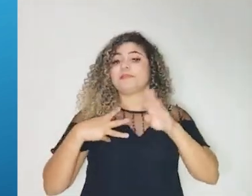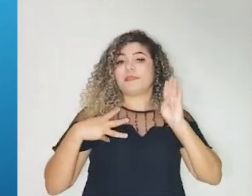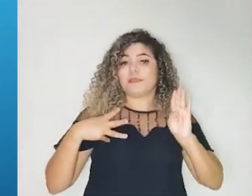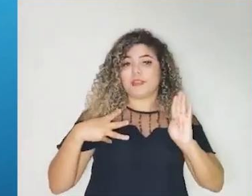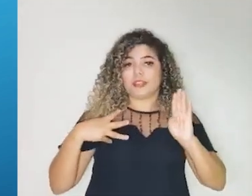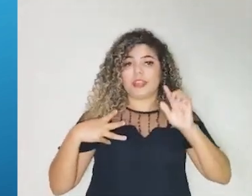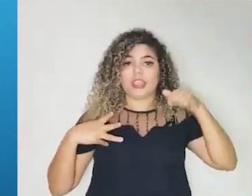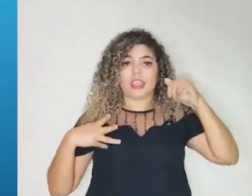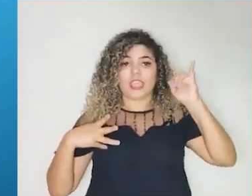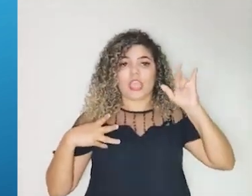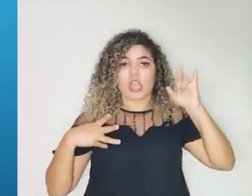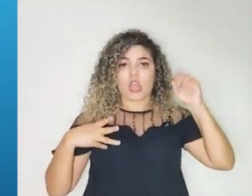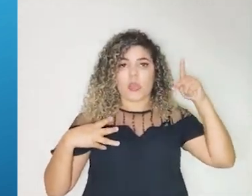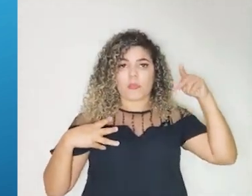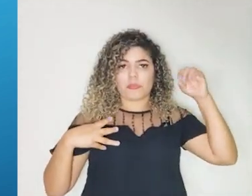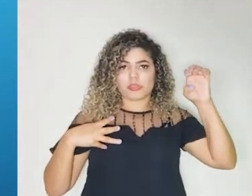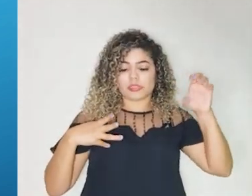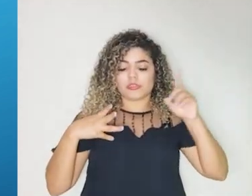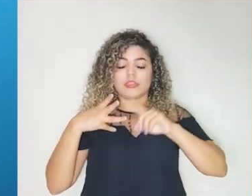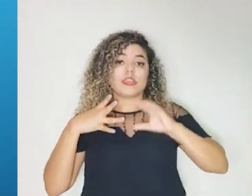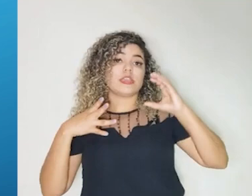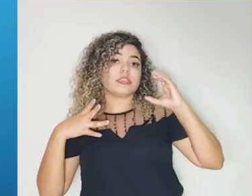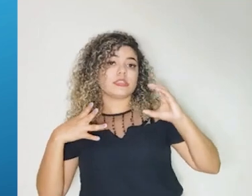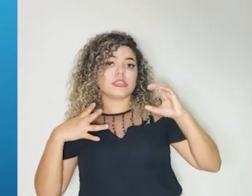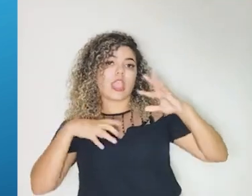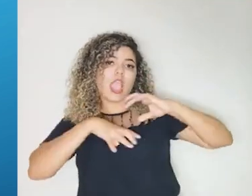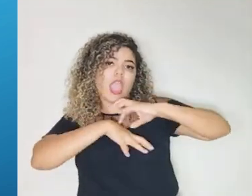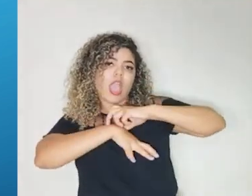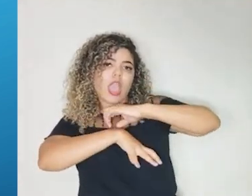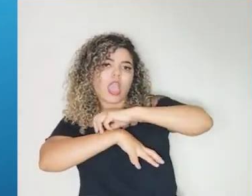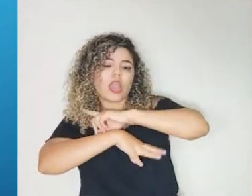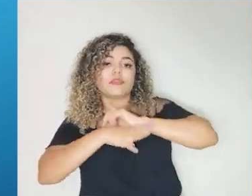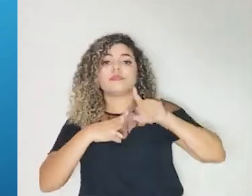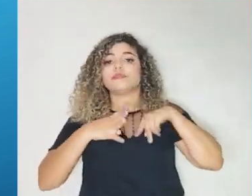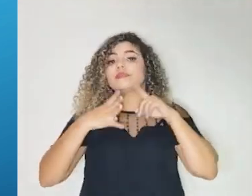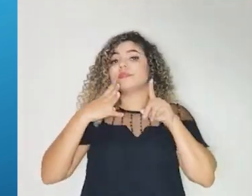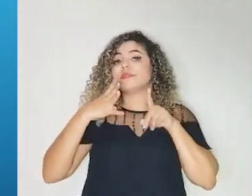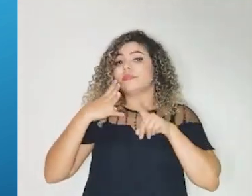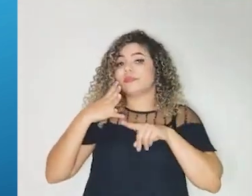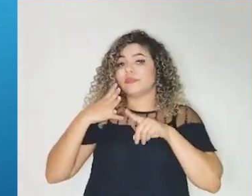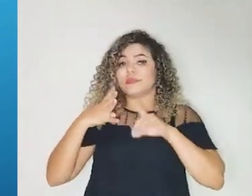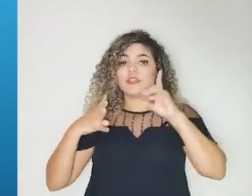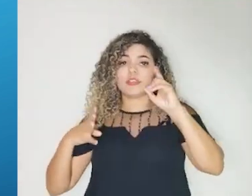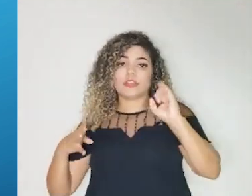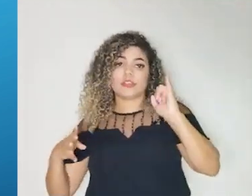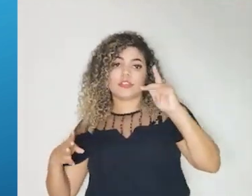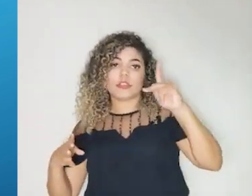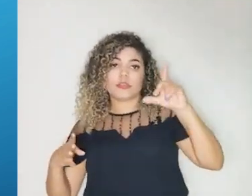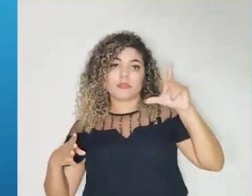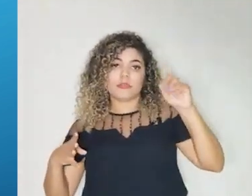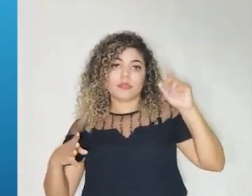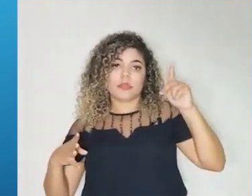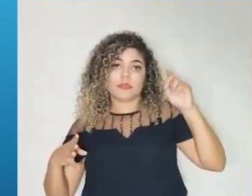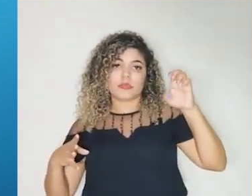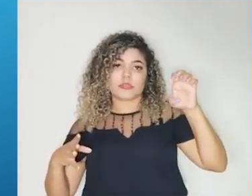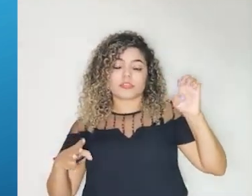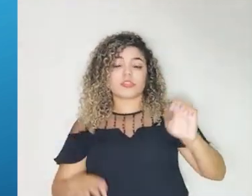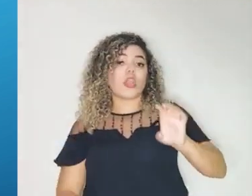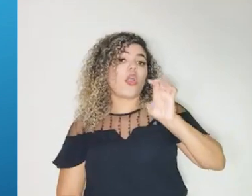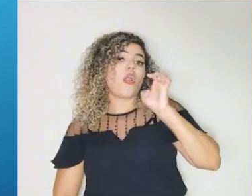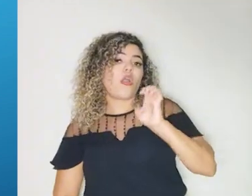B, quilópodes. Letra C, aracnídeos. Letra D, diplópodes. Ou letra